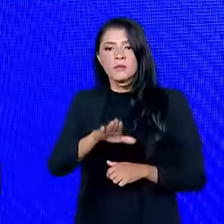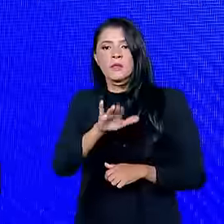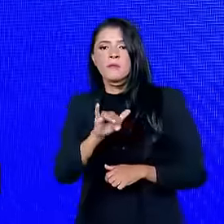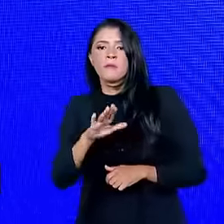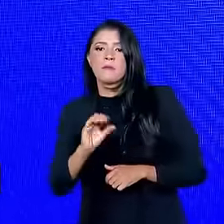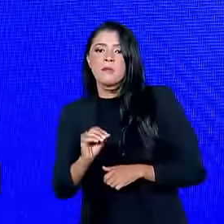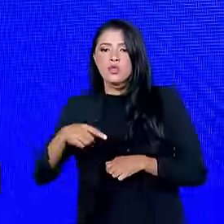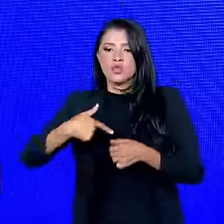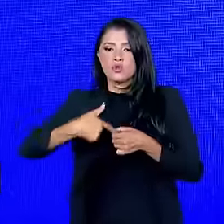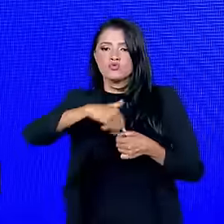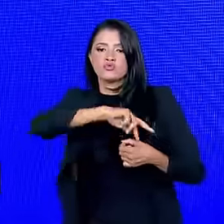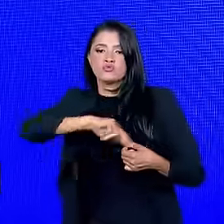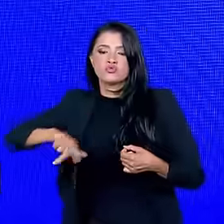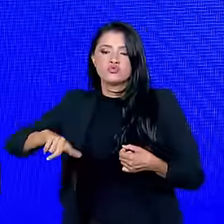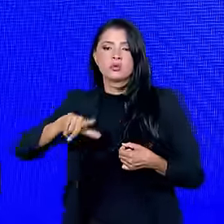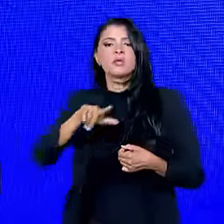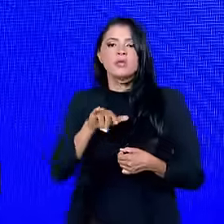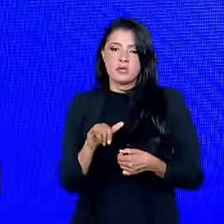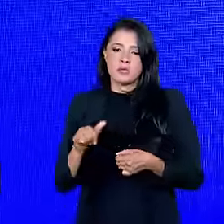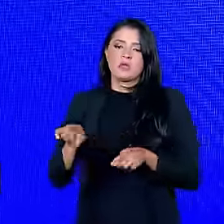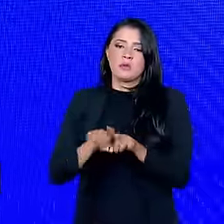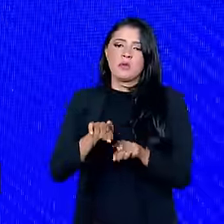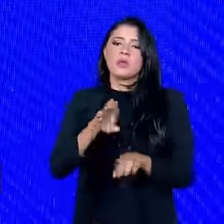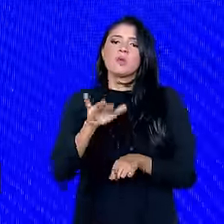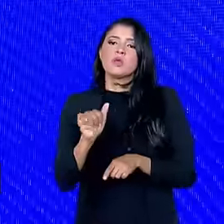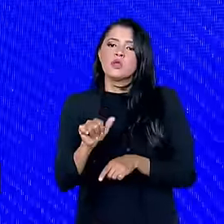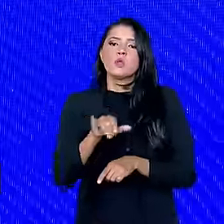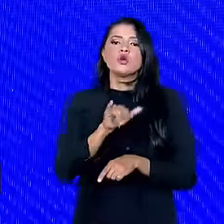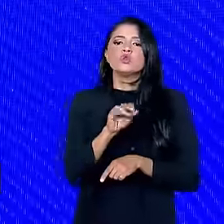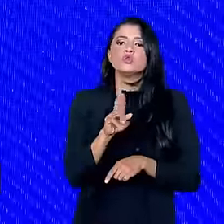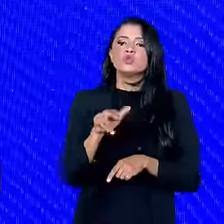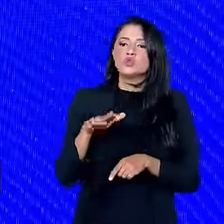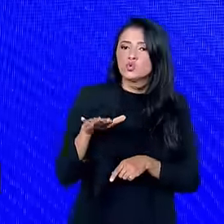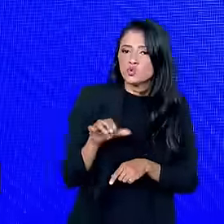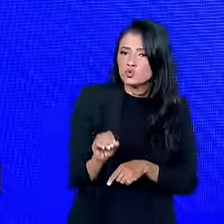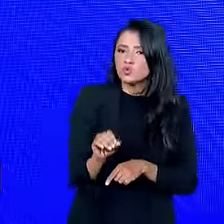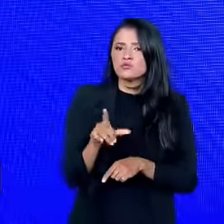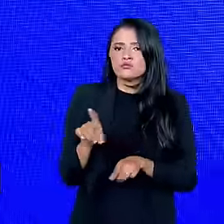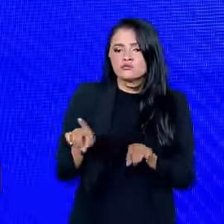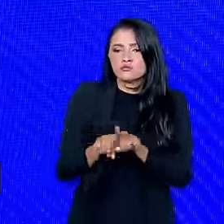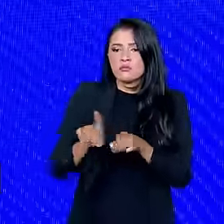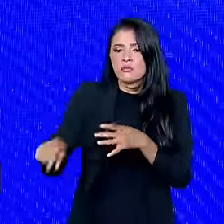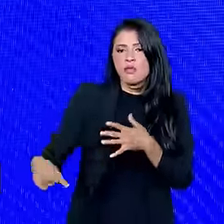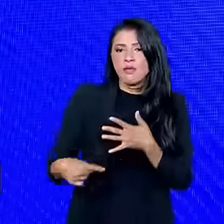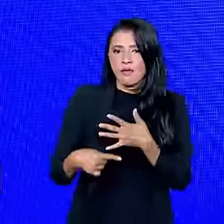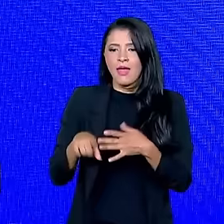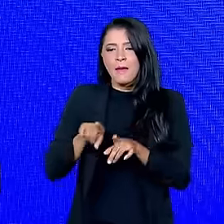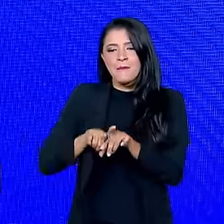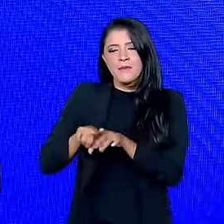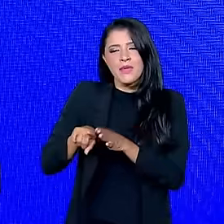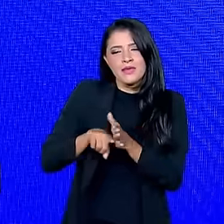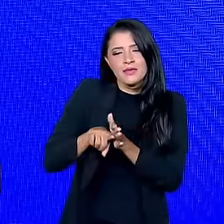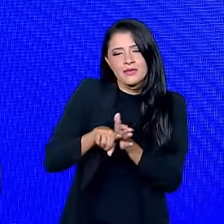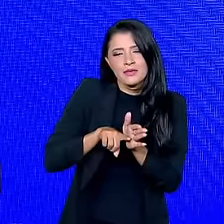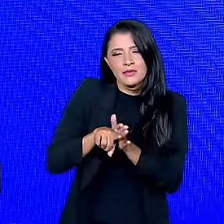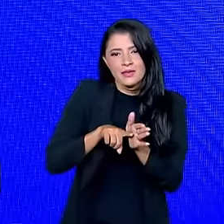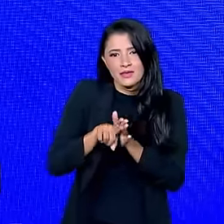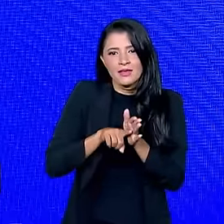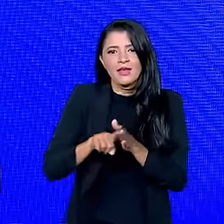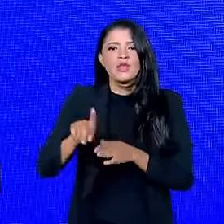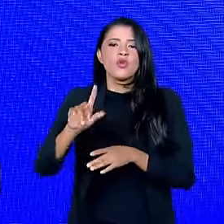biocombustíveis, bioinsumos e a pesquisa e implementação do hidrogênio verde no